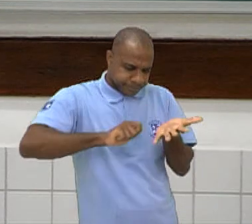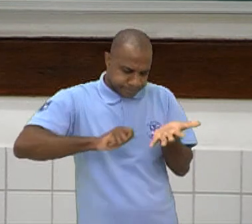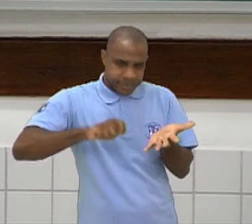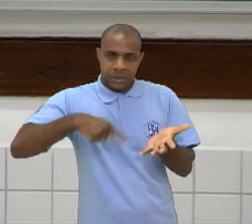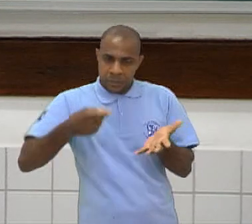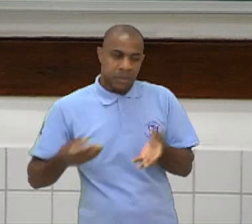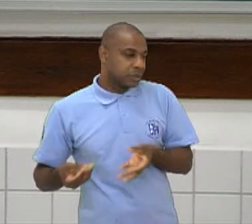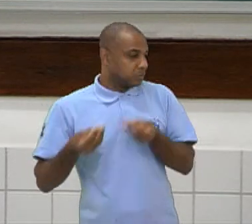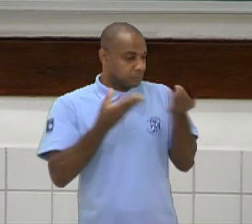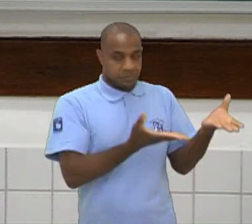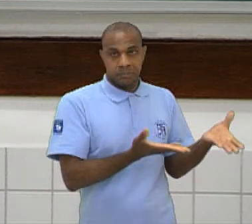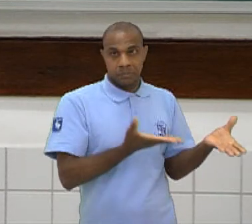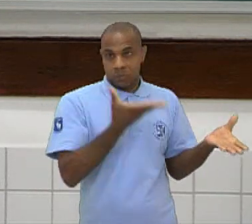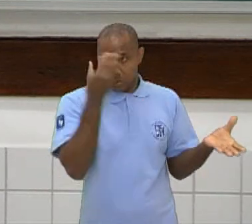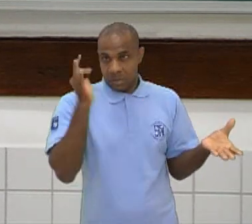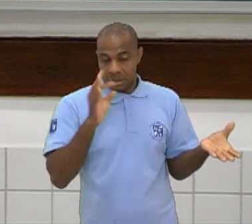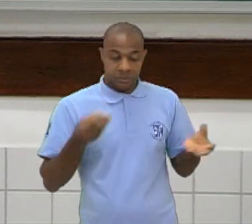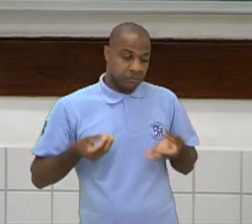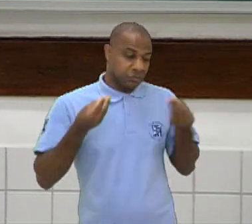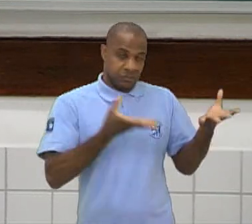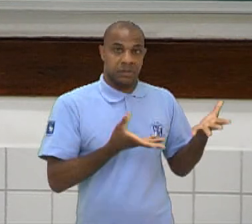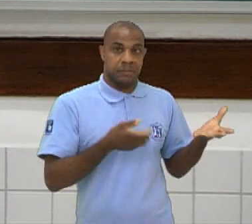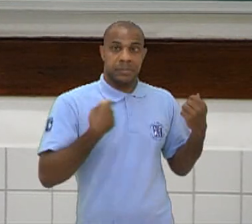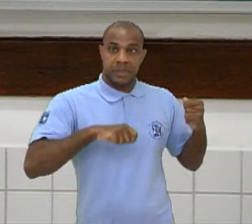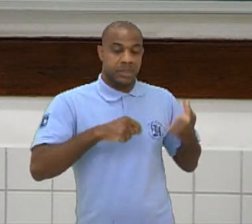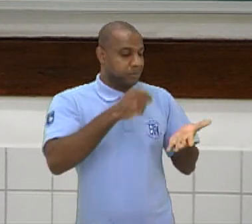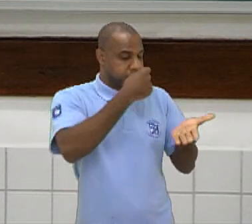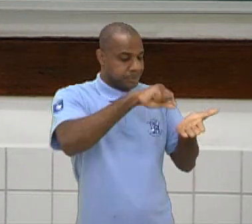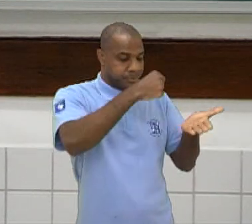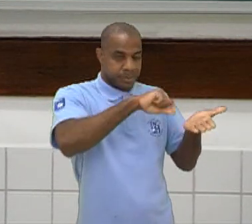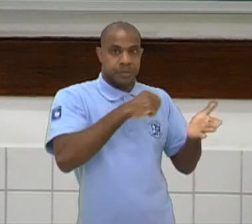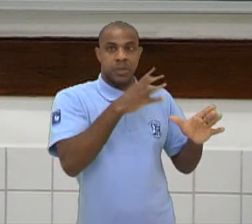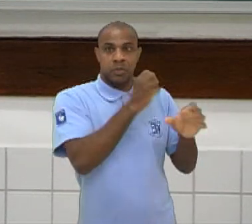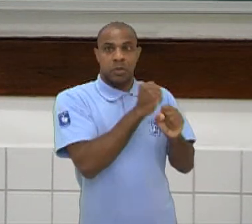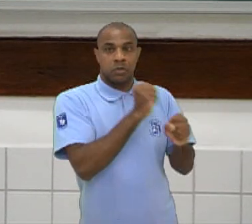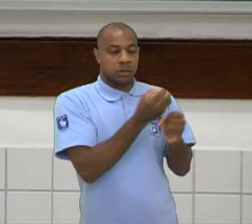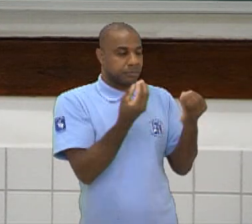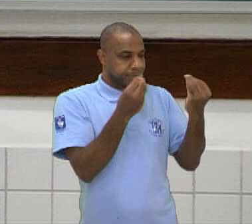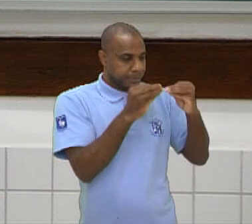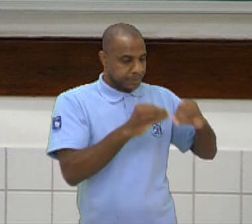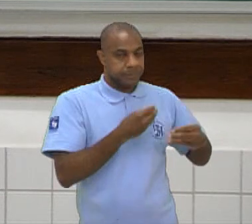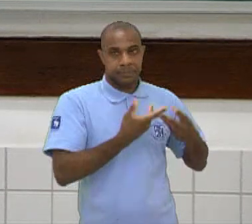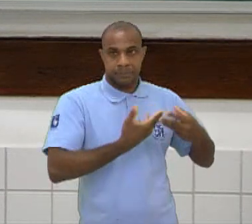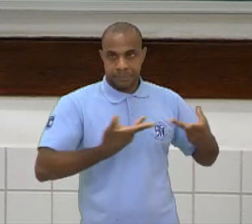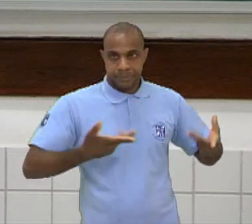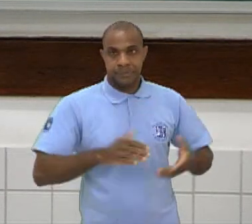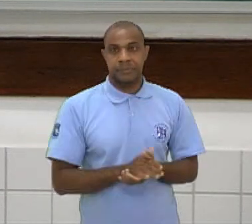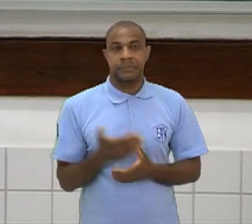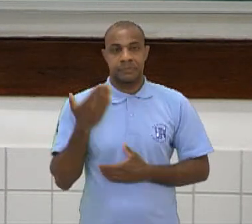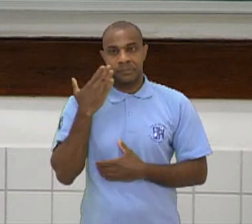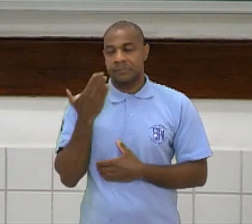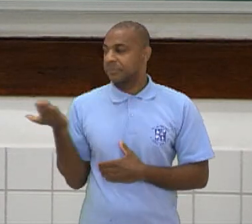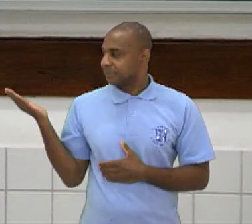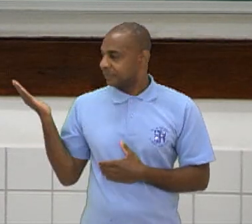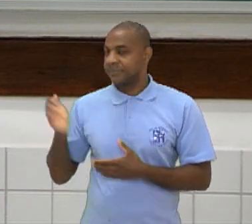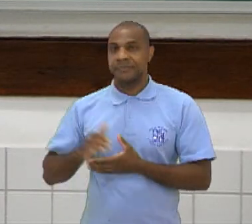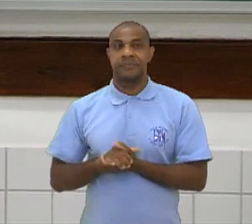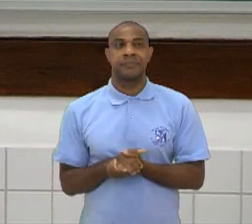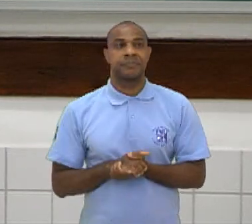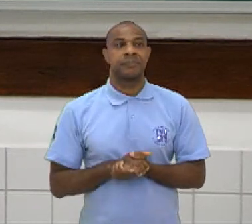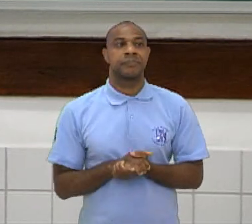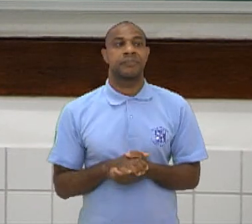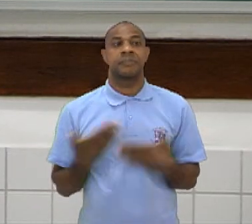devolver as atividades. O seu professor está esperando isso, ele depende disso para lançar sua frequência, para ver como é que você está aprendendo, se está com dificuldade ou não,